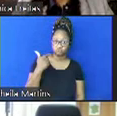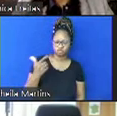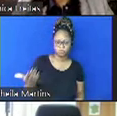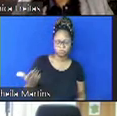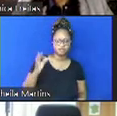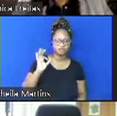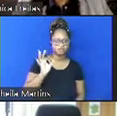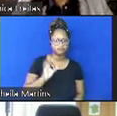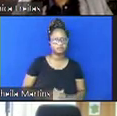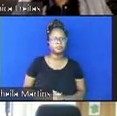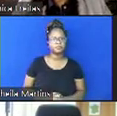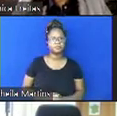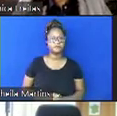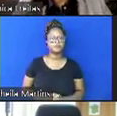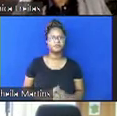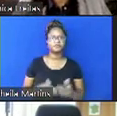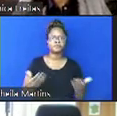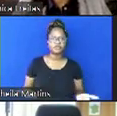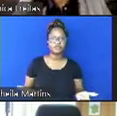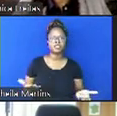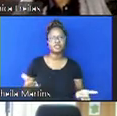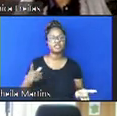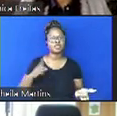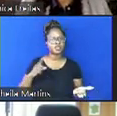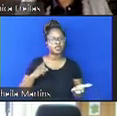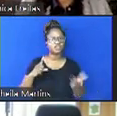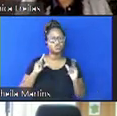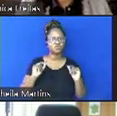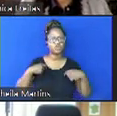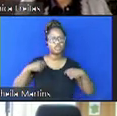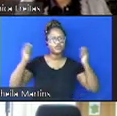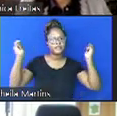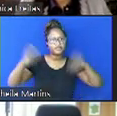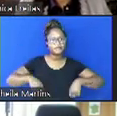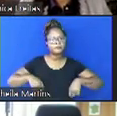certo? Então, essas duas possibilidades de